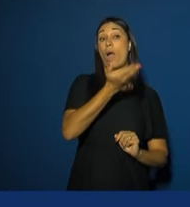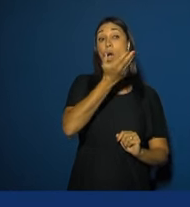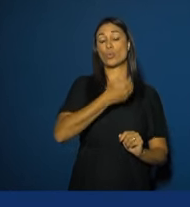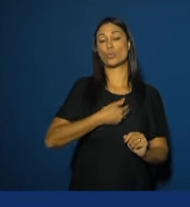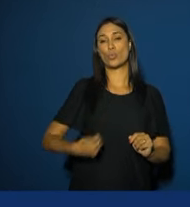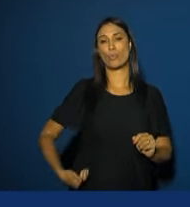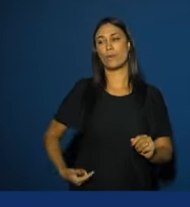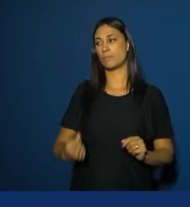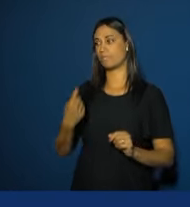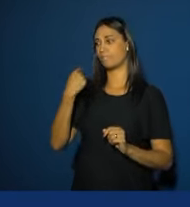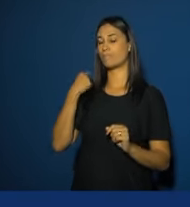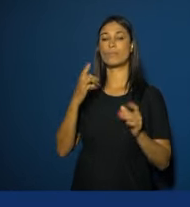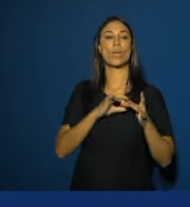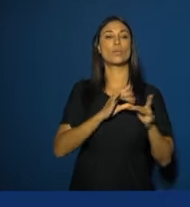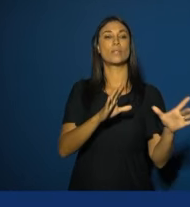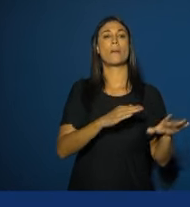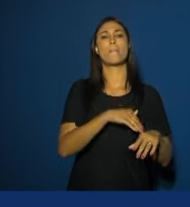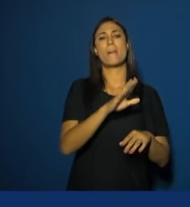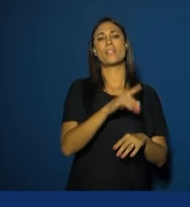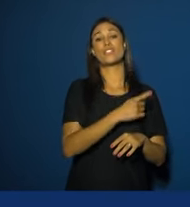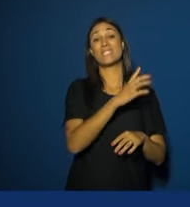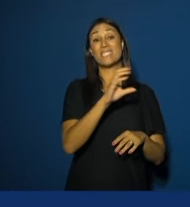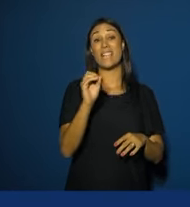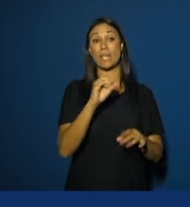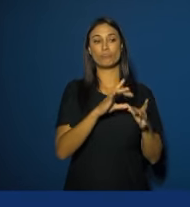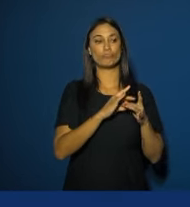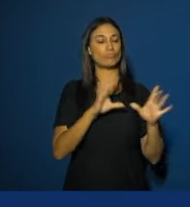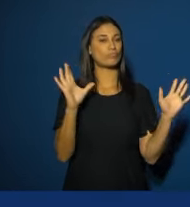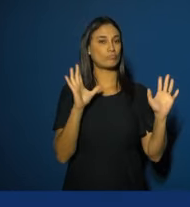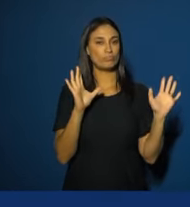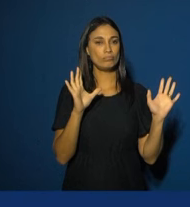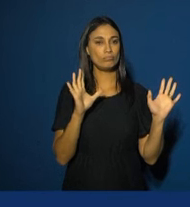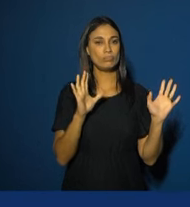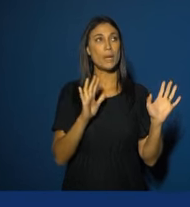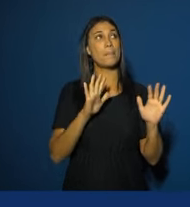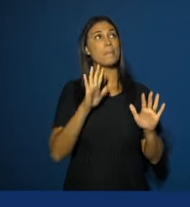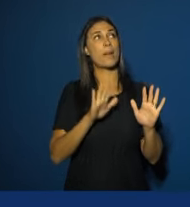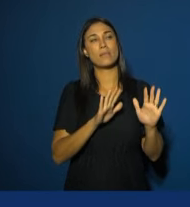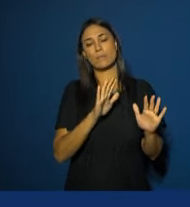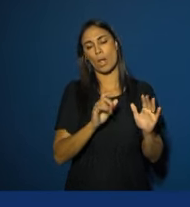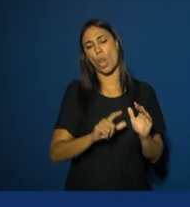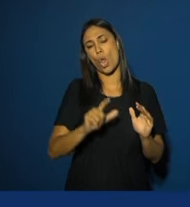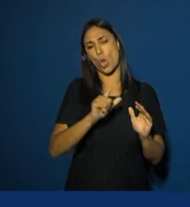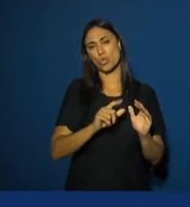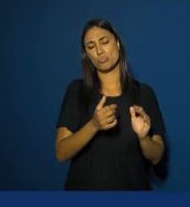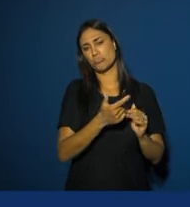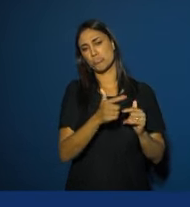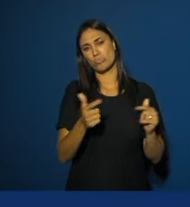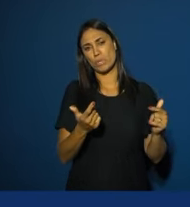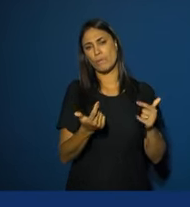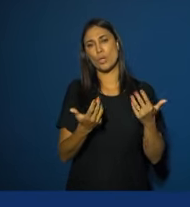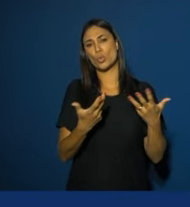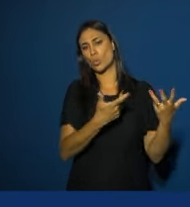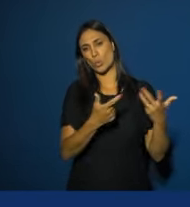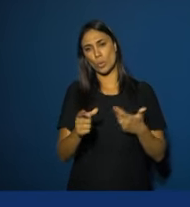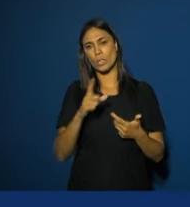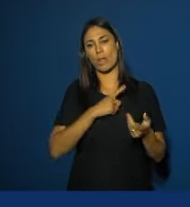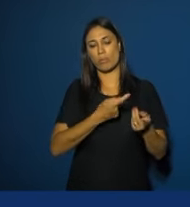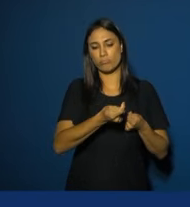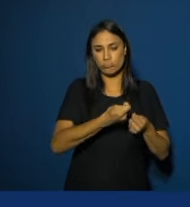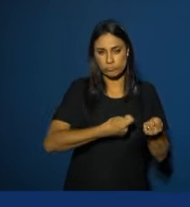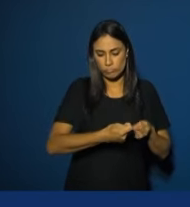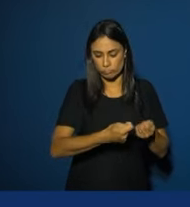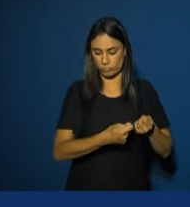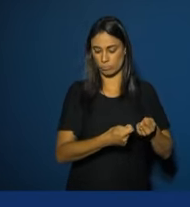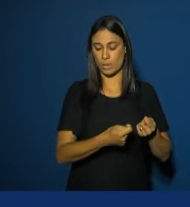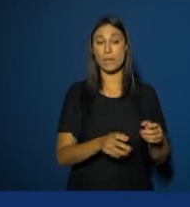governo passado de autorizações, mais de 100 autorizações, nem todas, evidentes, têm viabilidade técnica, econômica, ao